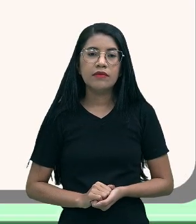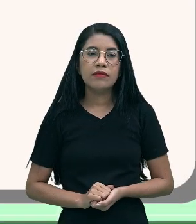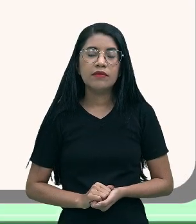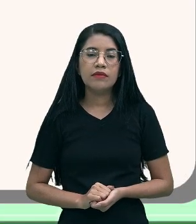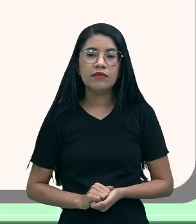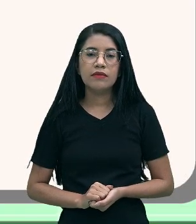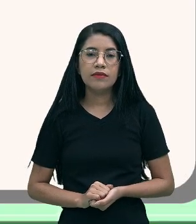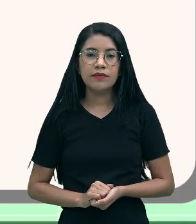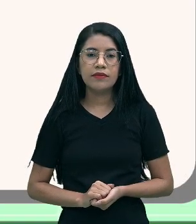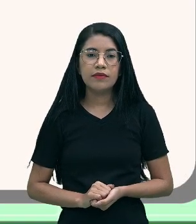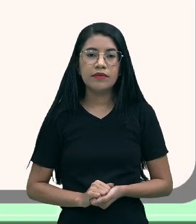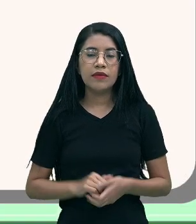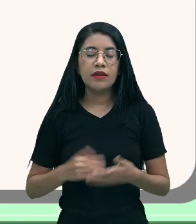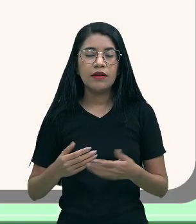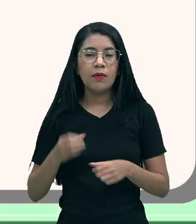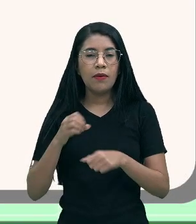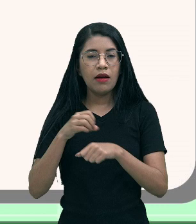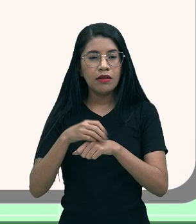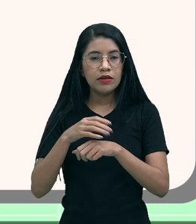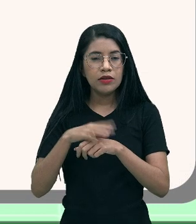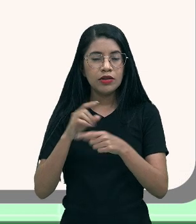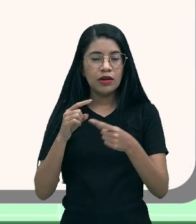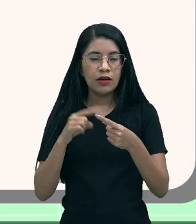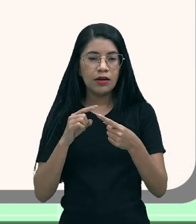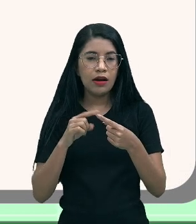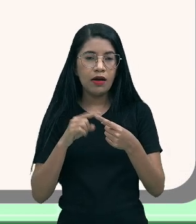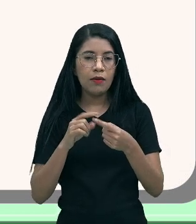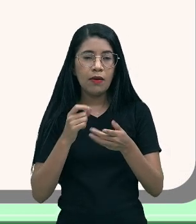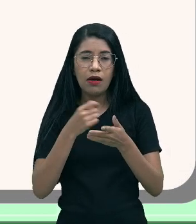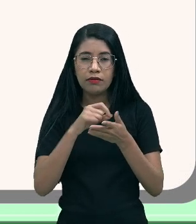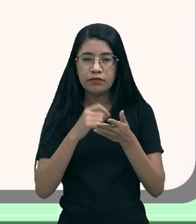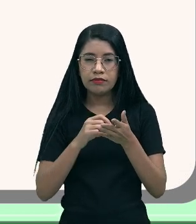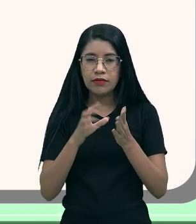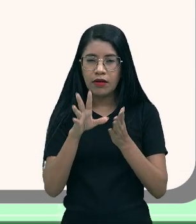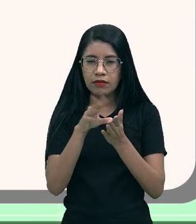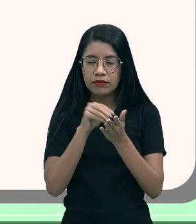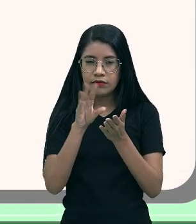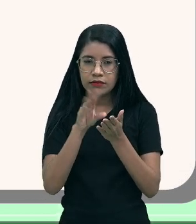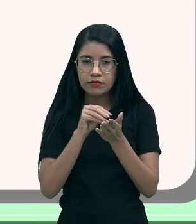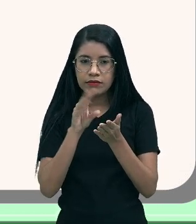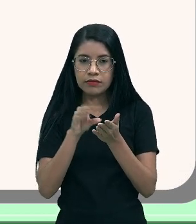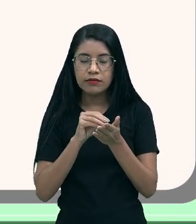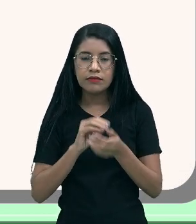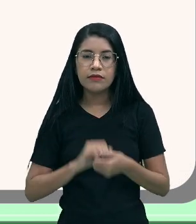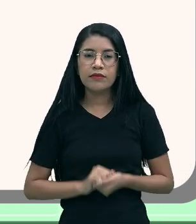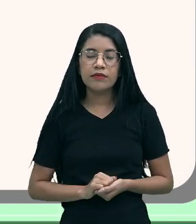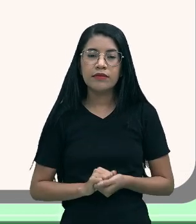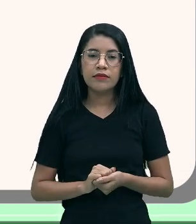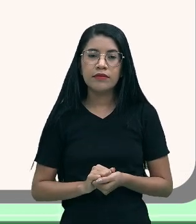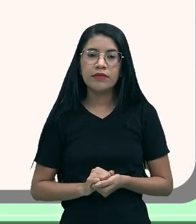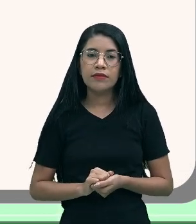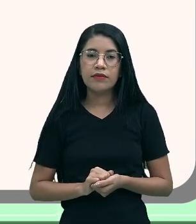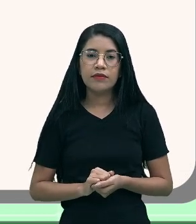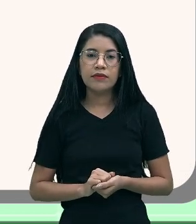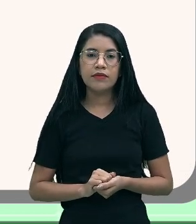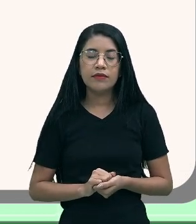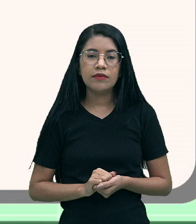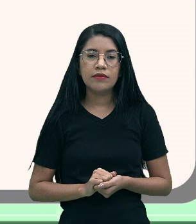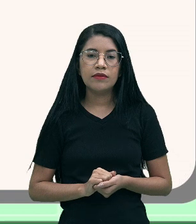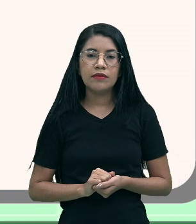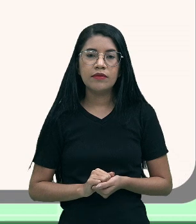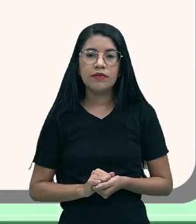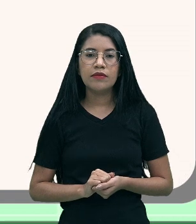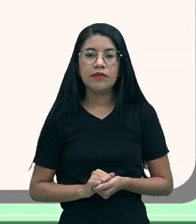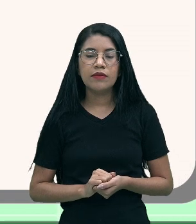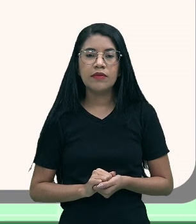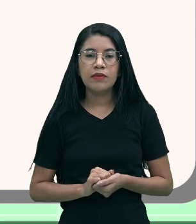Então, pessoal, olha aí a dica. O primeiro, anote aí. Anote aí, né, a nossa primeira dica. Ela